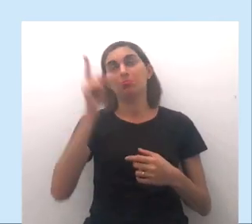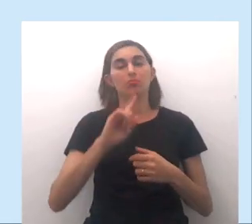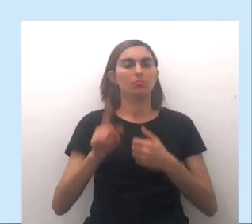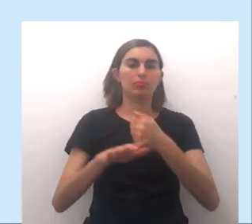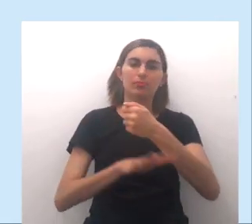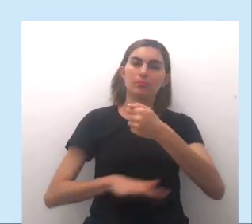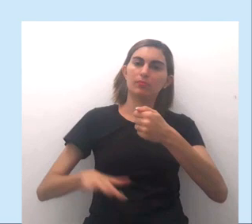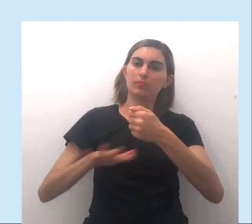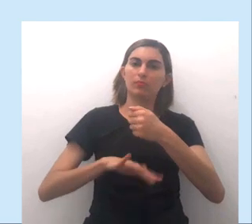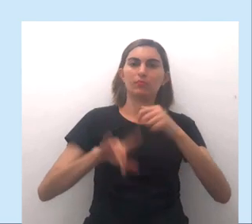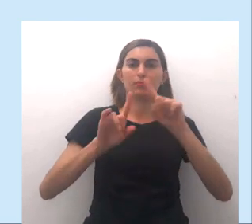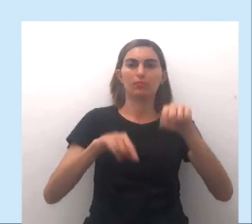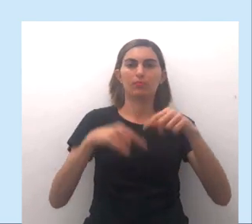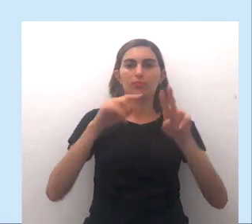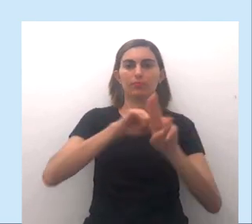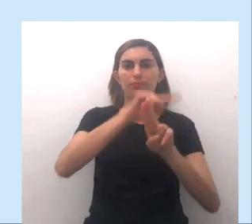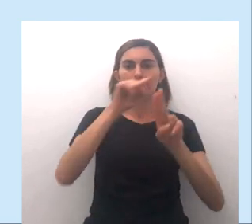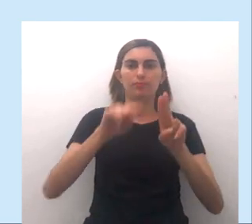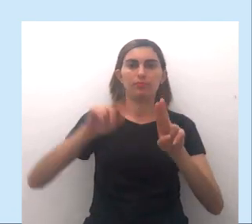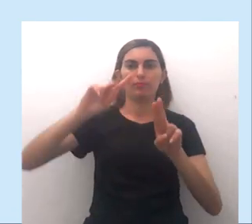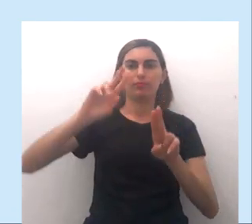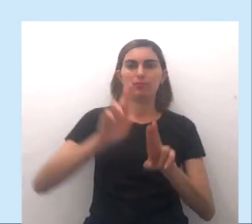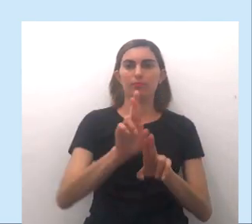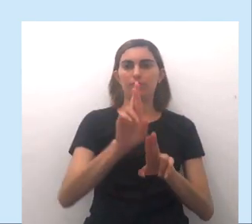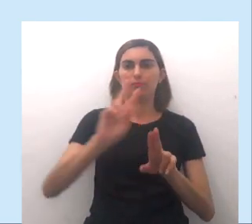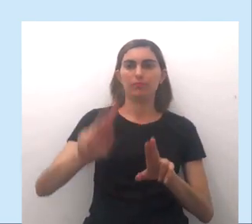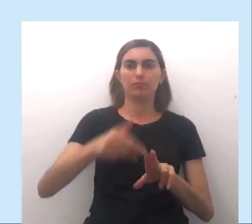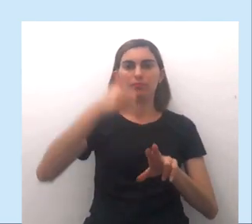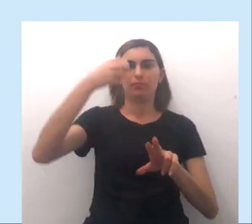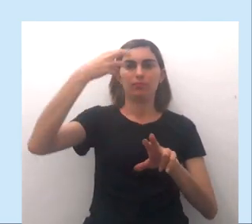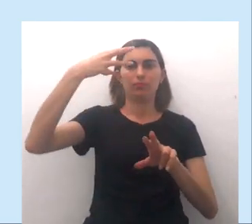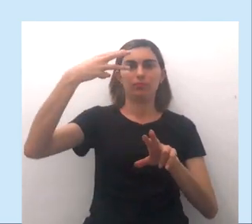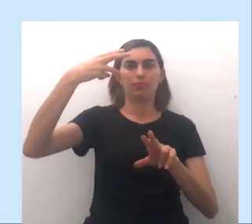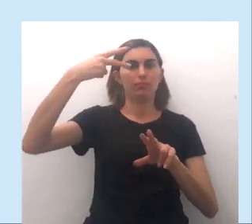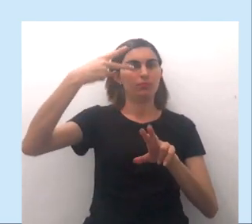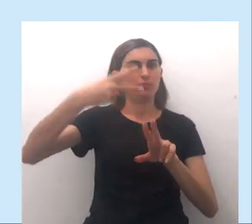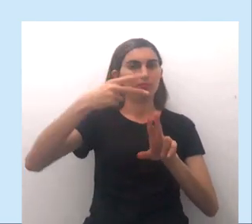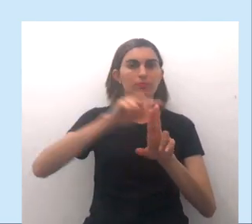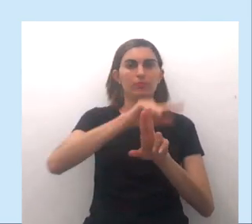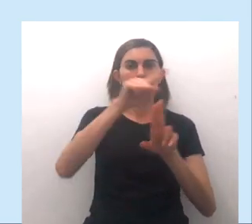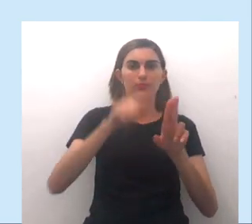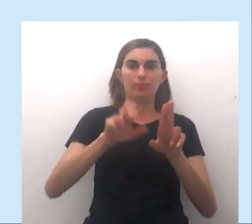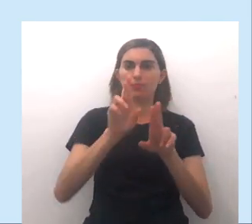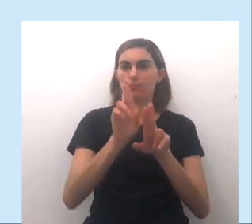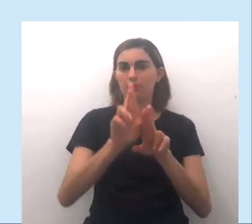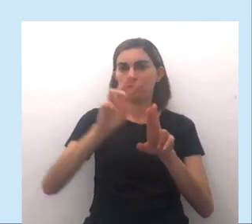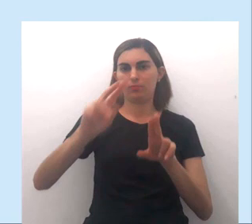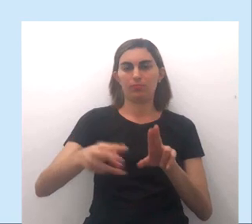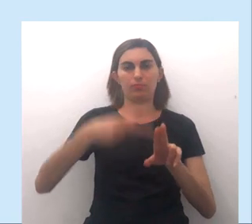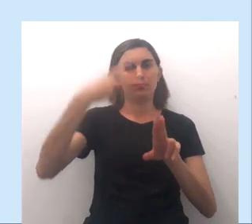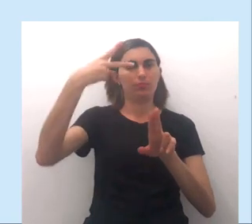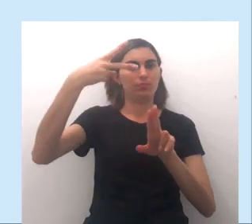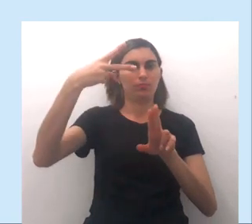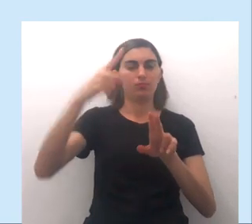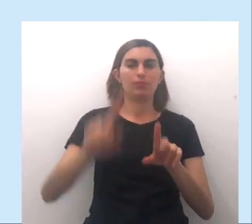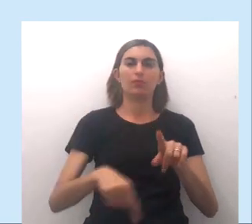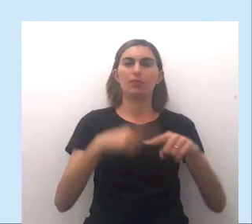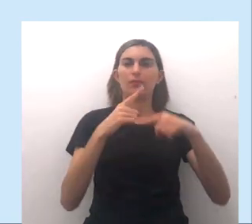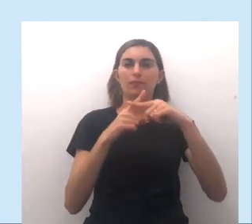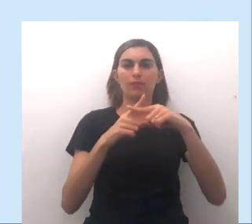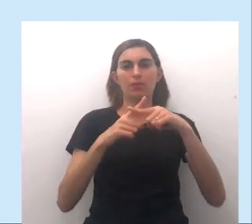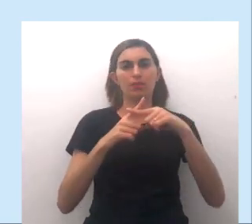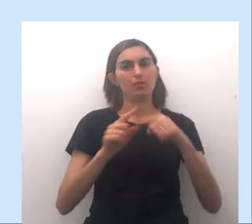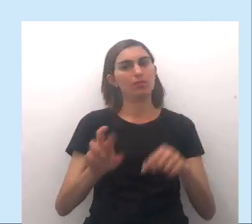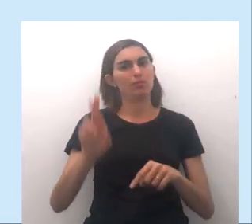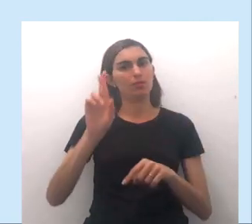círculo é πr ao quadrado. πr ao quadrado. Π vezes R e